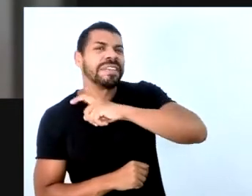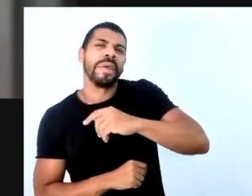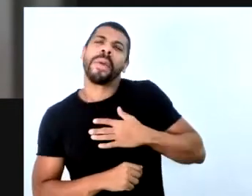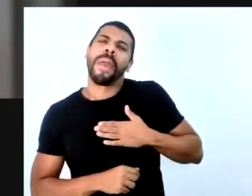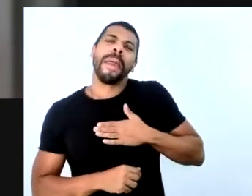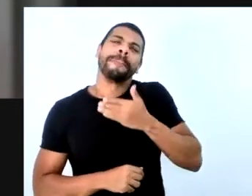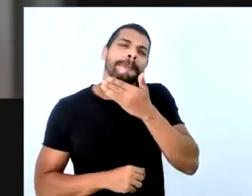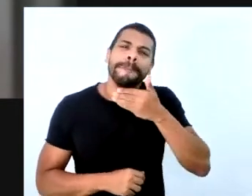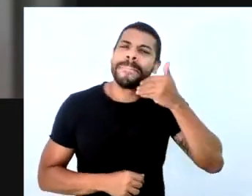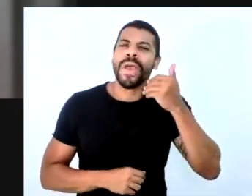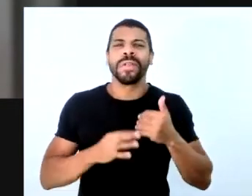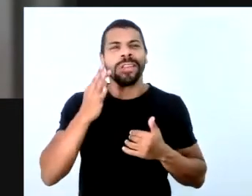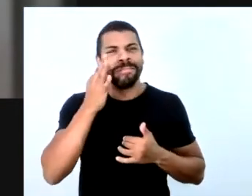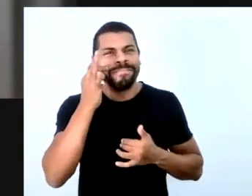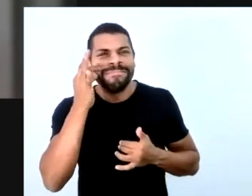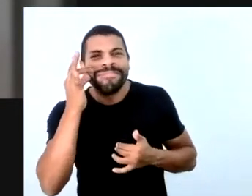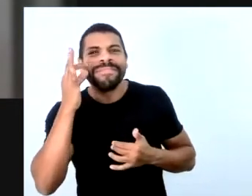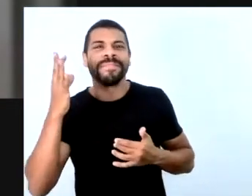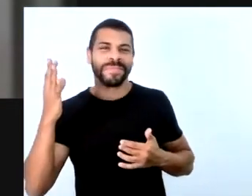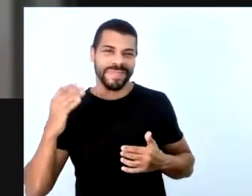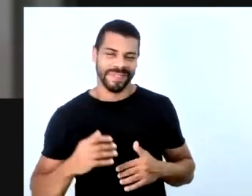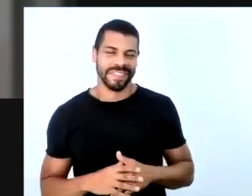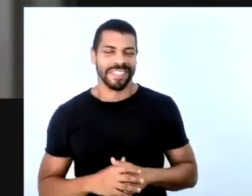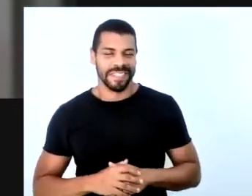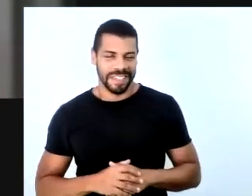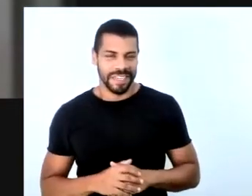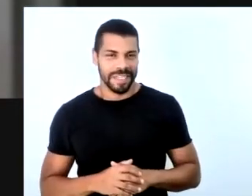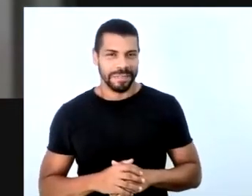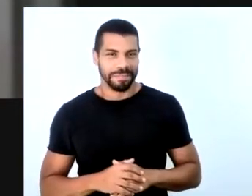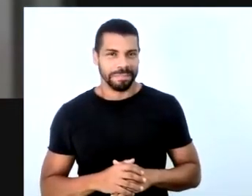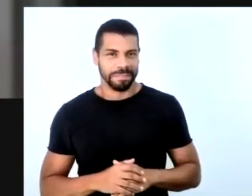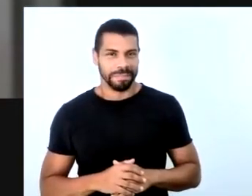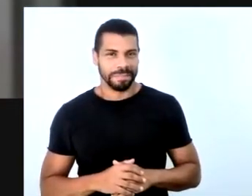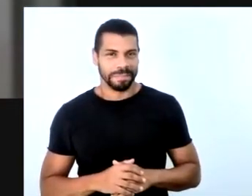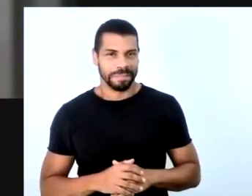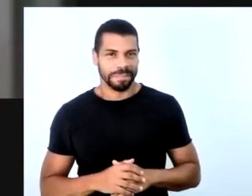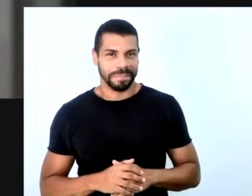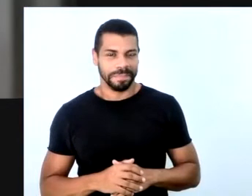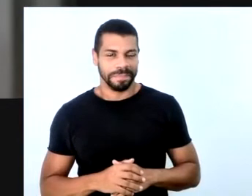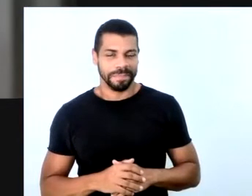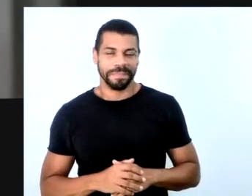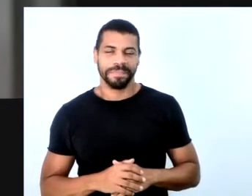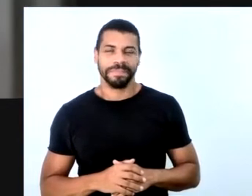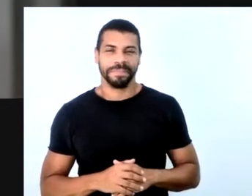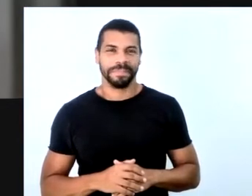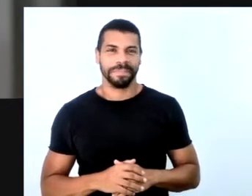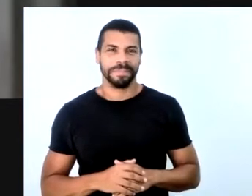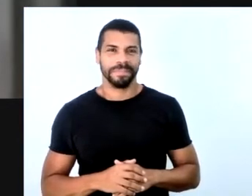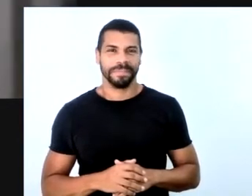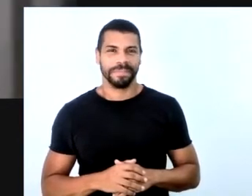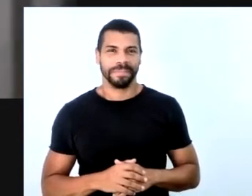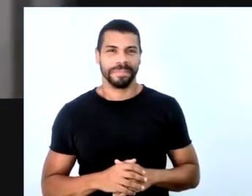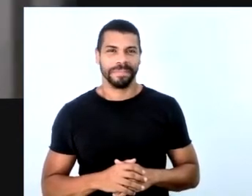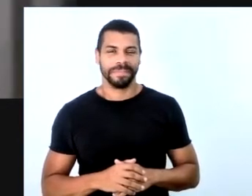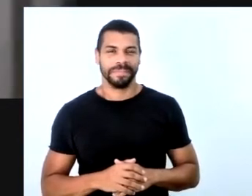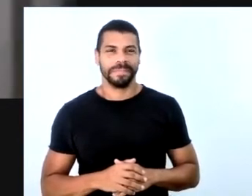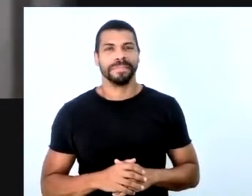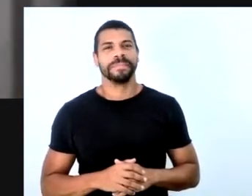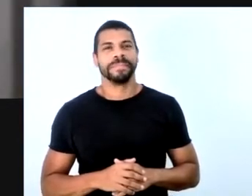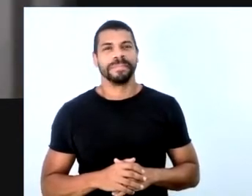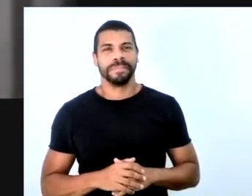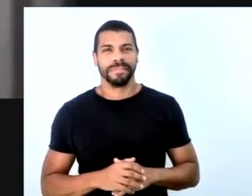é um pouco. Eu prefiro estar em processos que eu possa trocar mais perto.